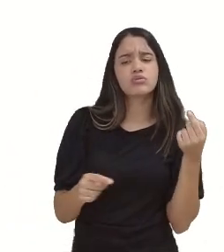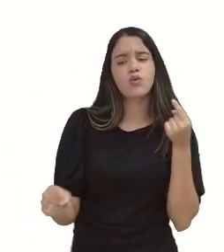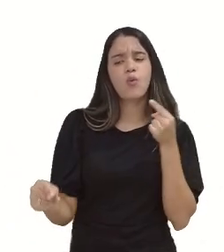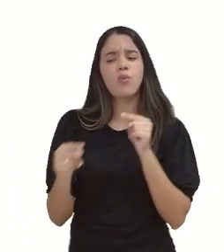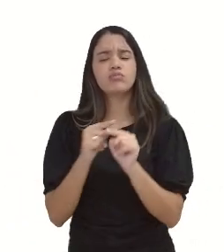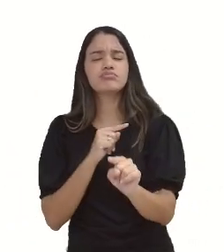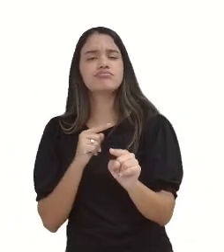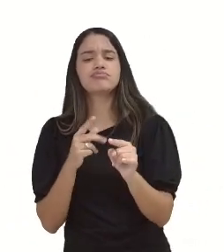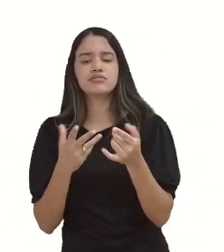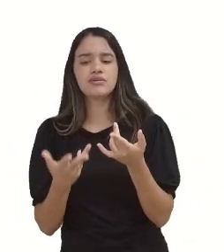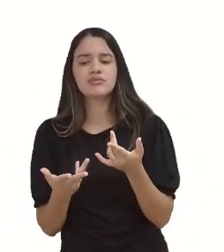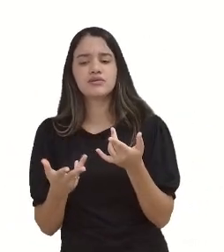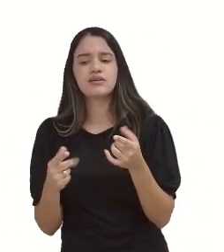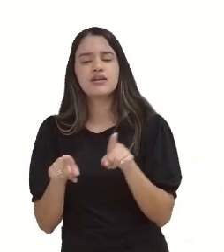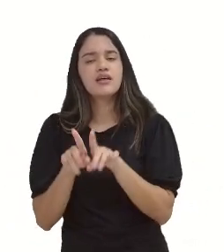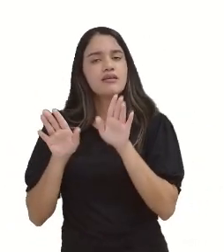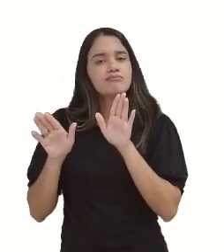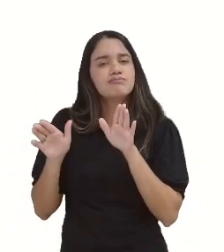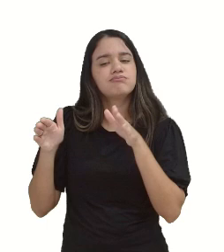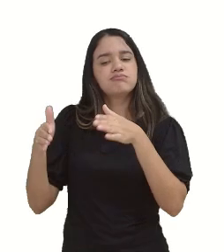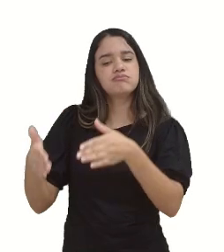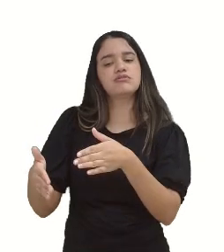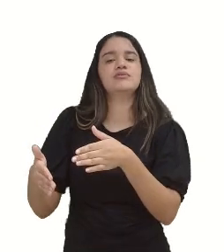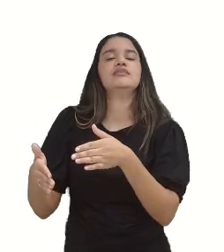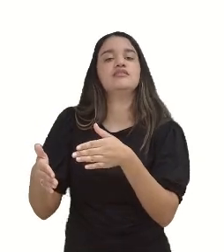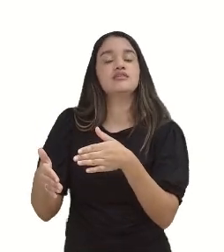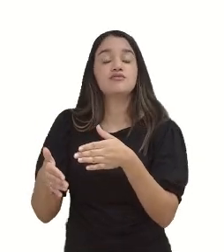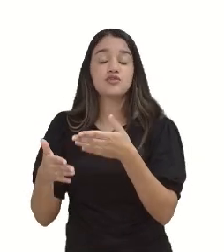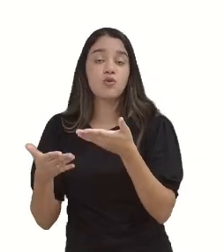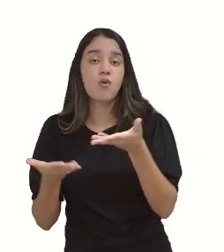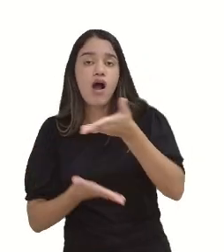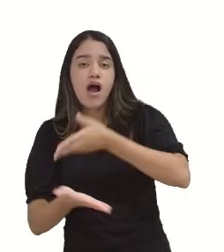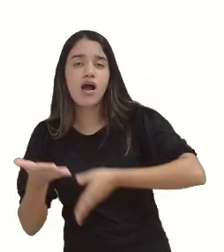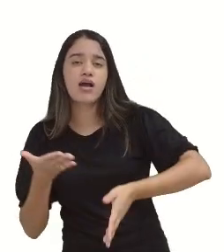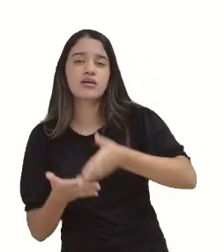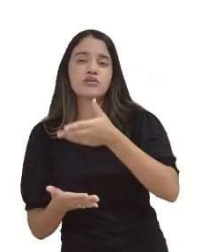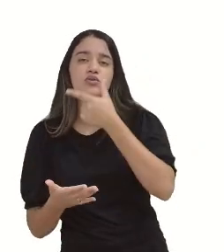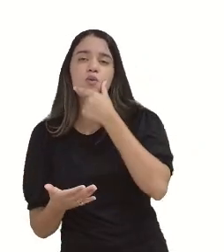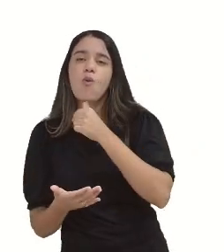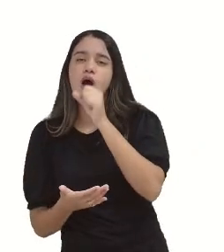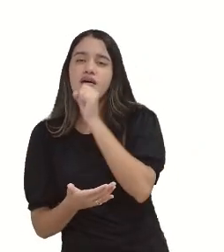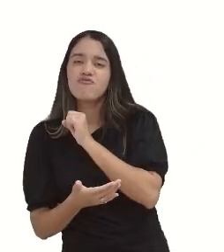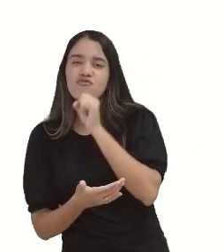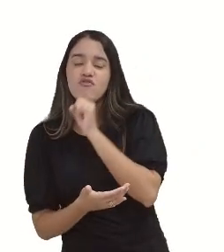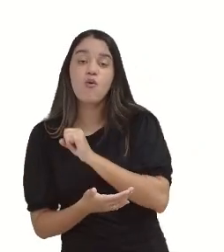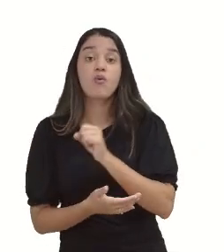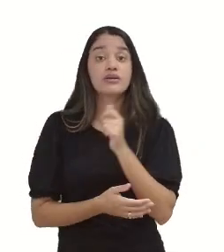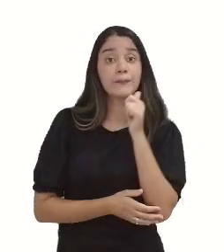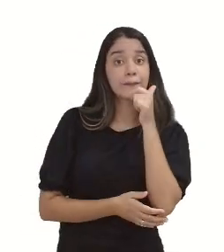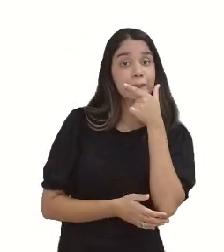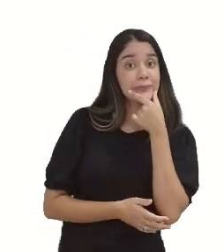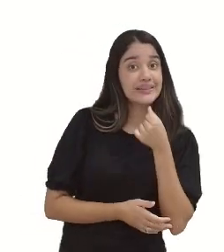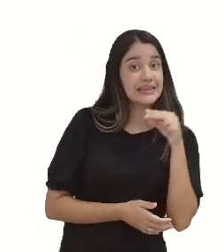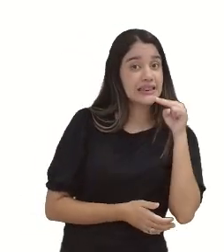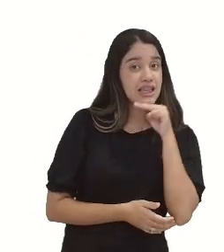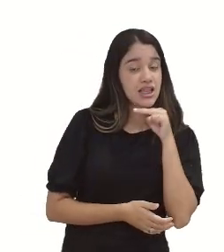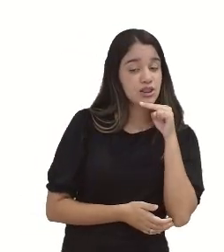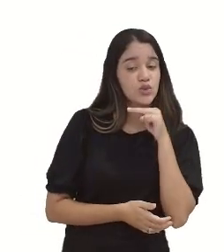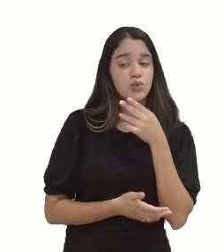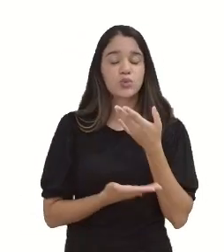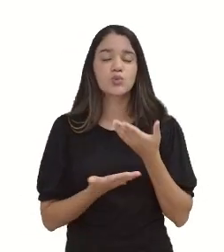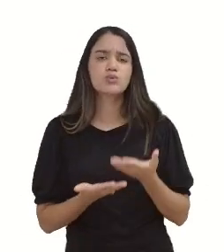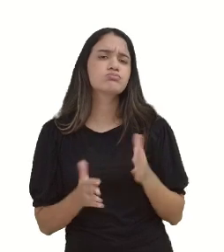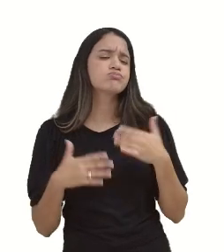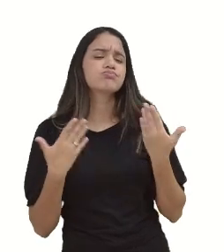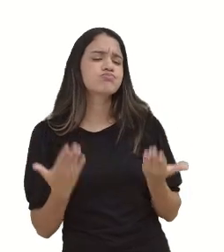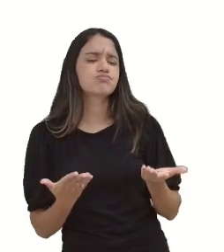relação de contradição nos aspectos específicos entre o avô e o neto. E